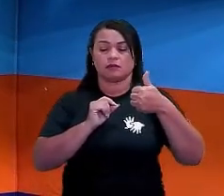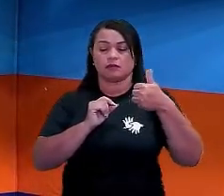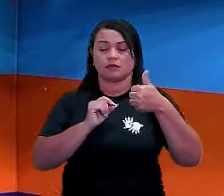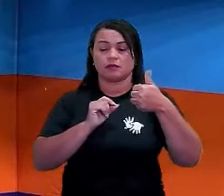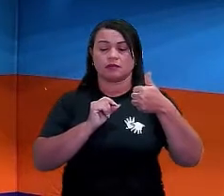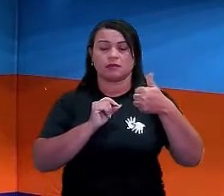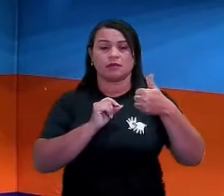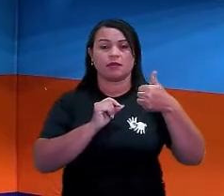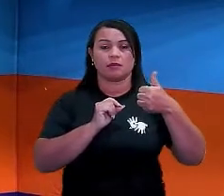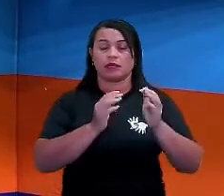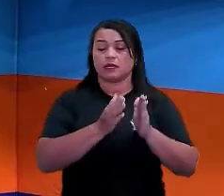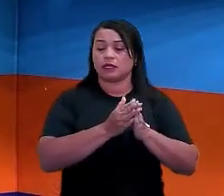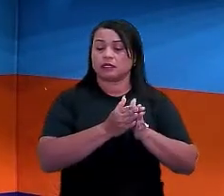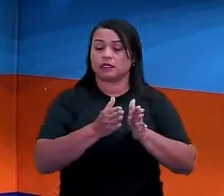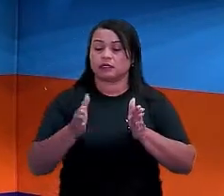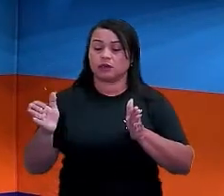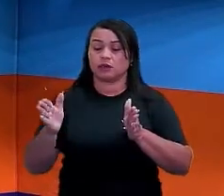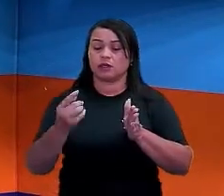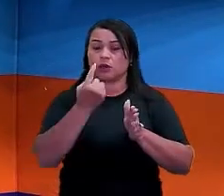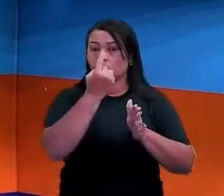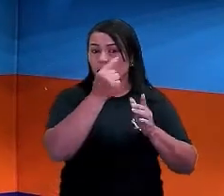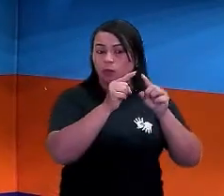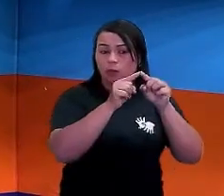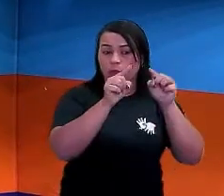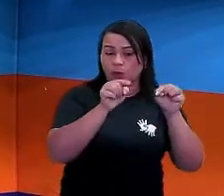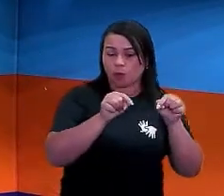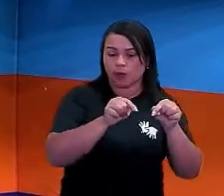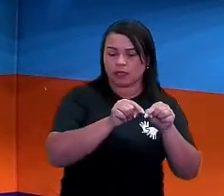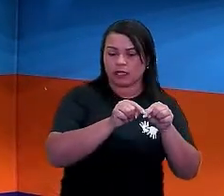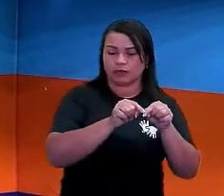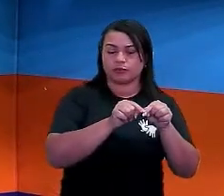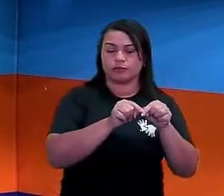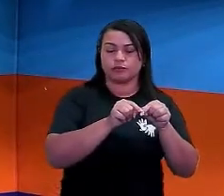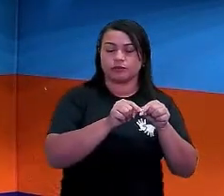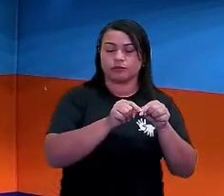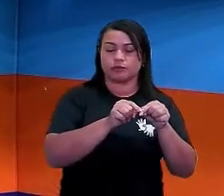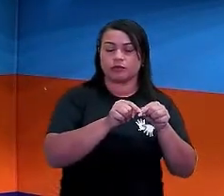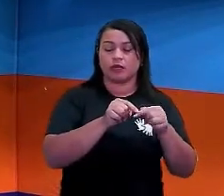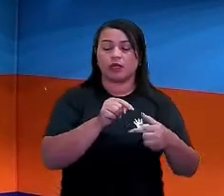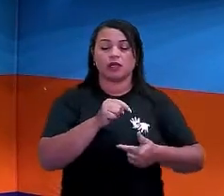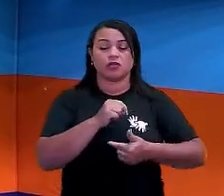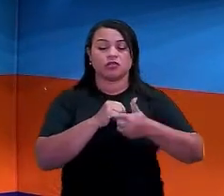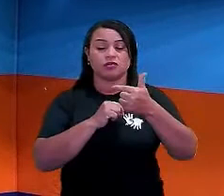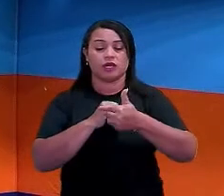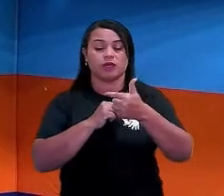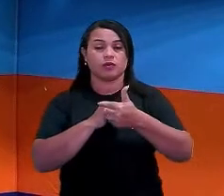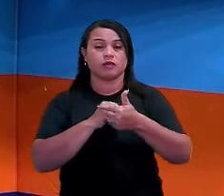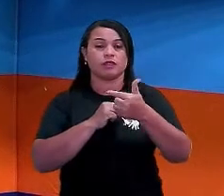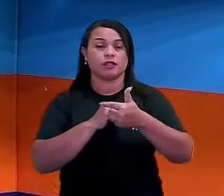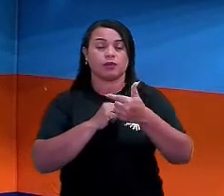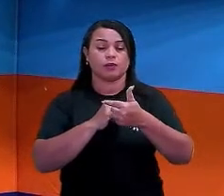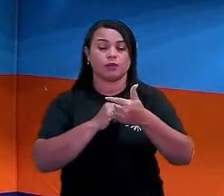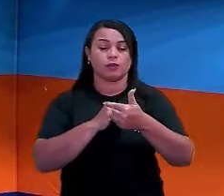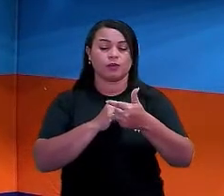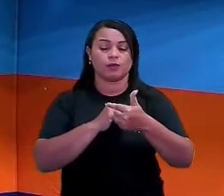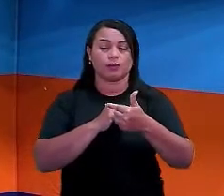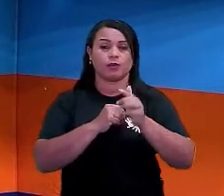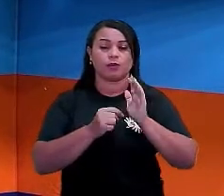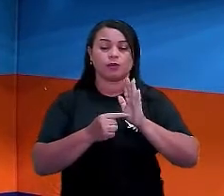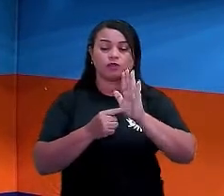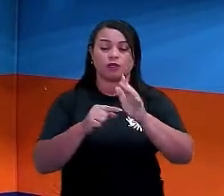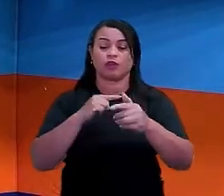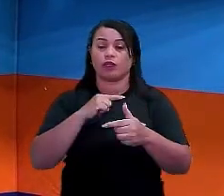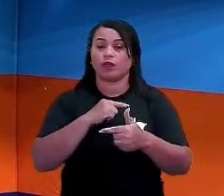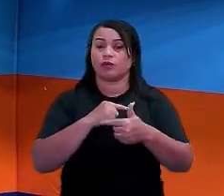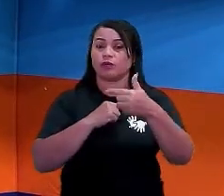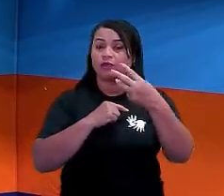dessa sequência, né? Um quadrado. Percebam aí, um quadrado. Já aqui, ó, na segunda representação, eu